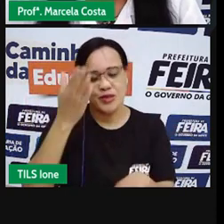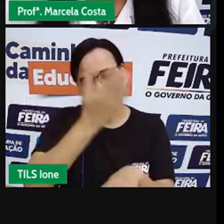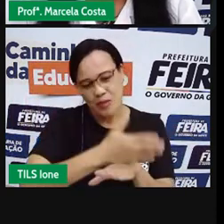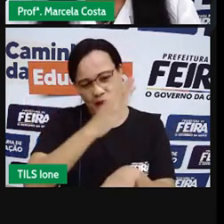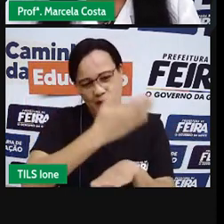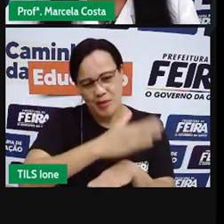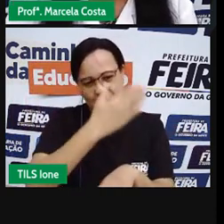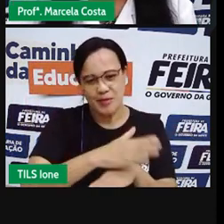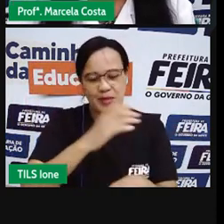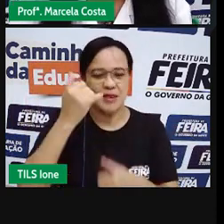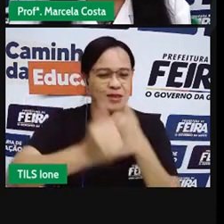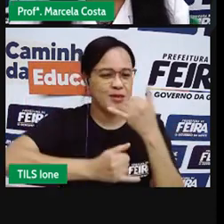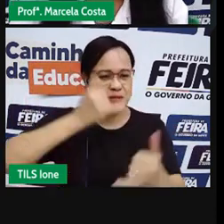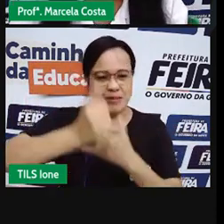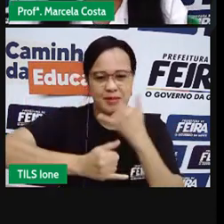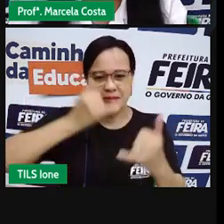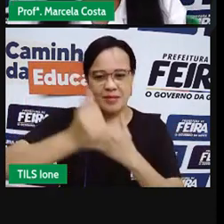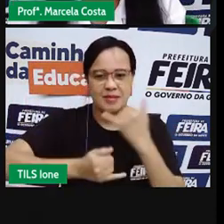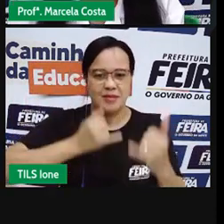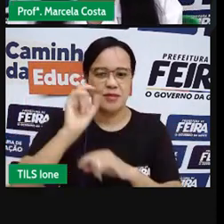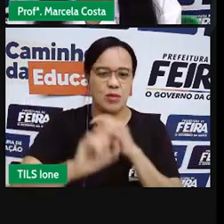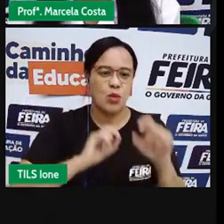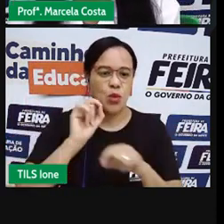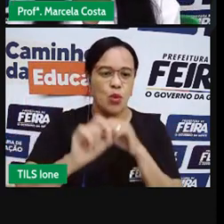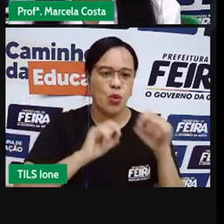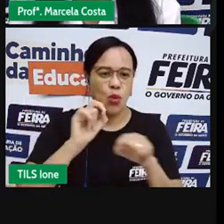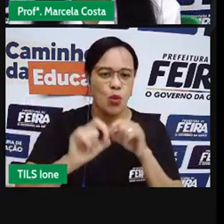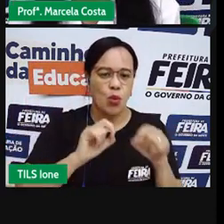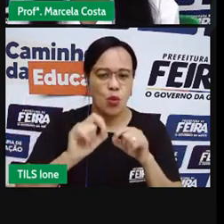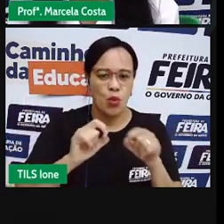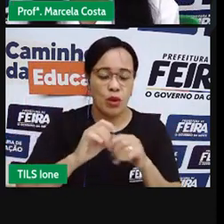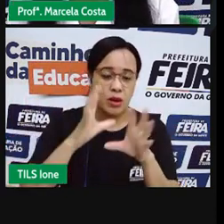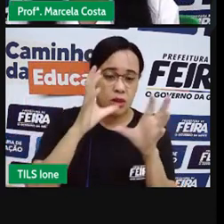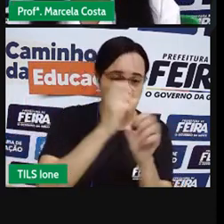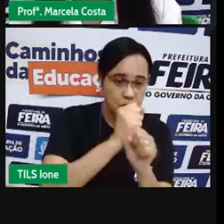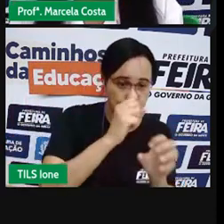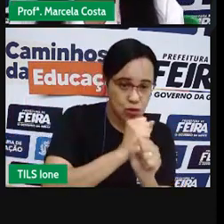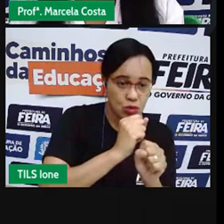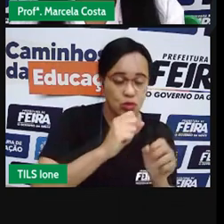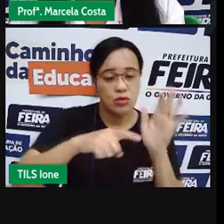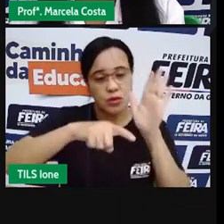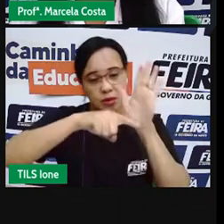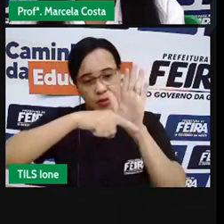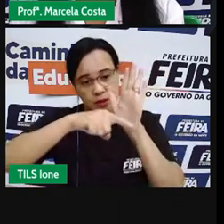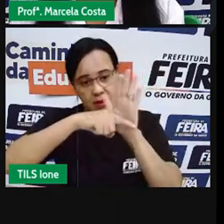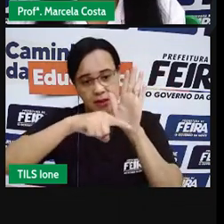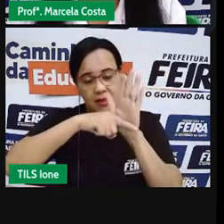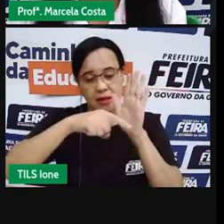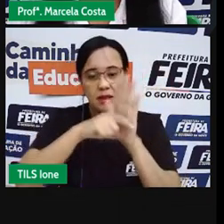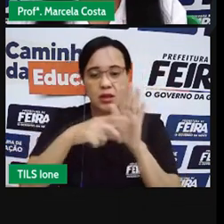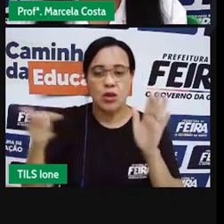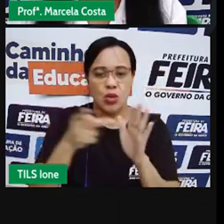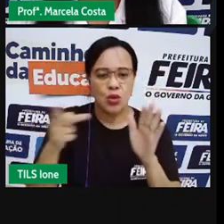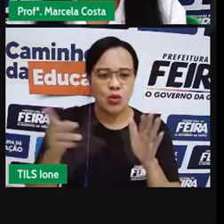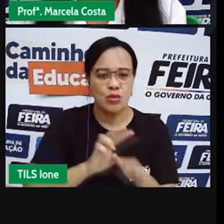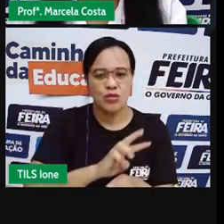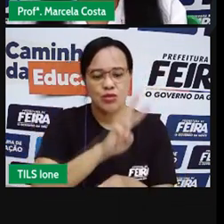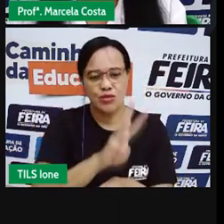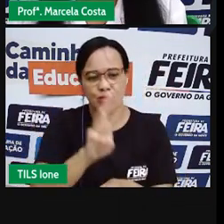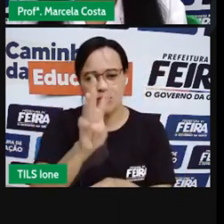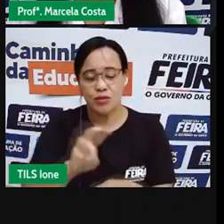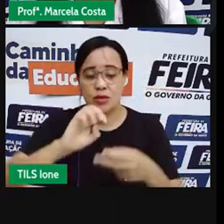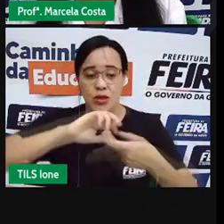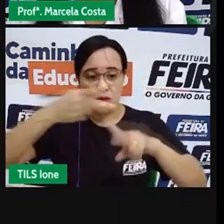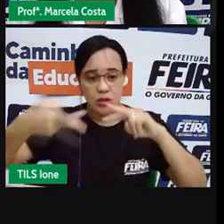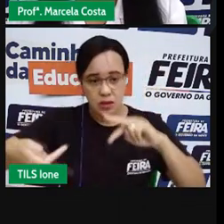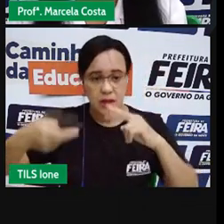prática no jogo da adição e no jogo da subtração. Os dois estão disponíveis no site do Aula.